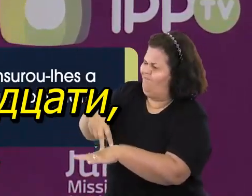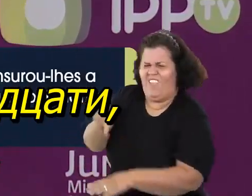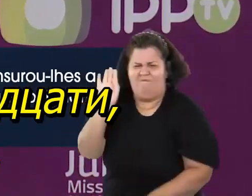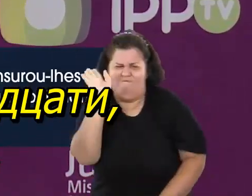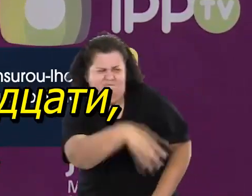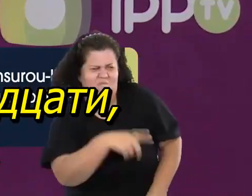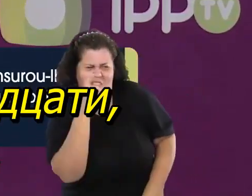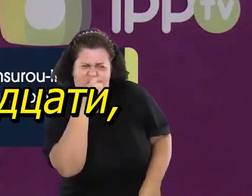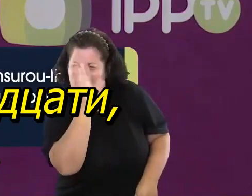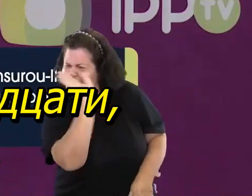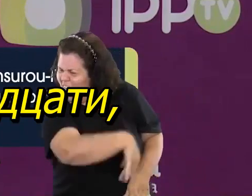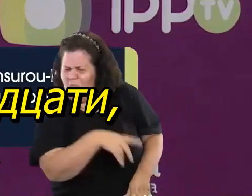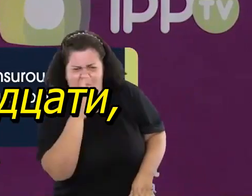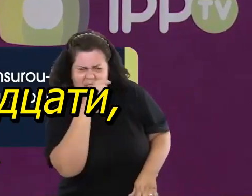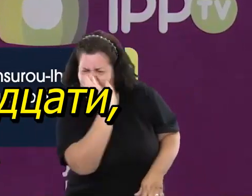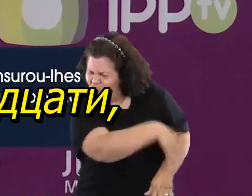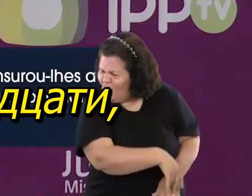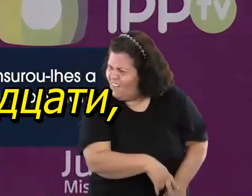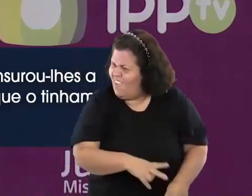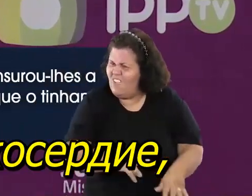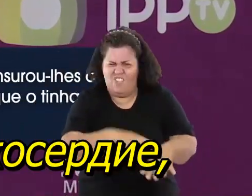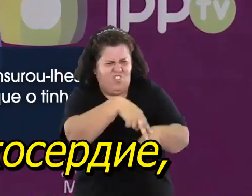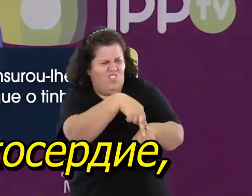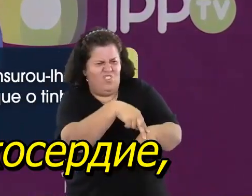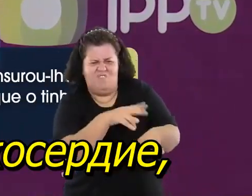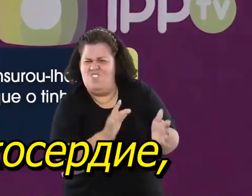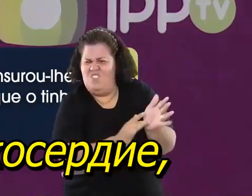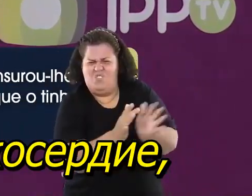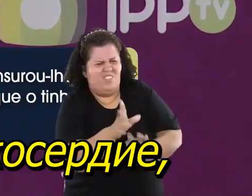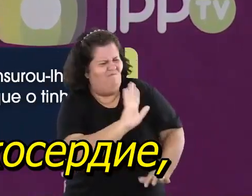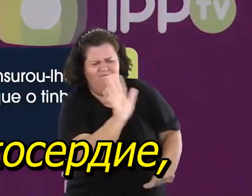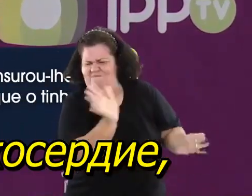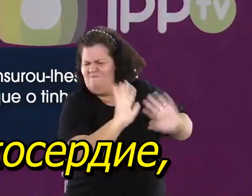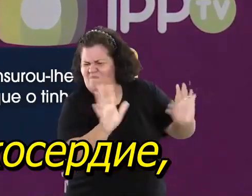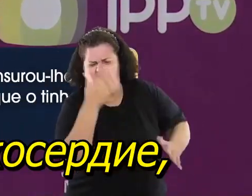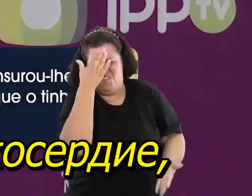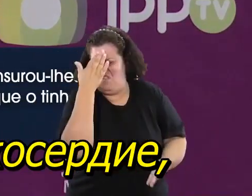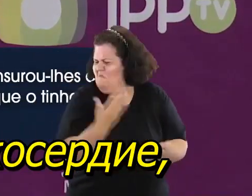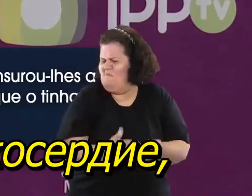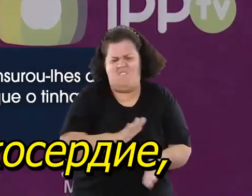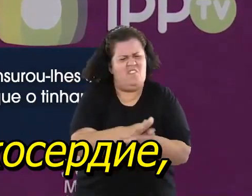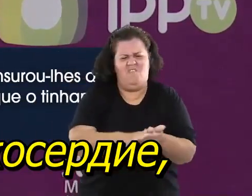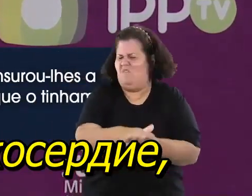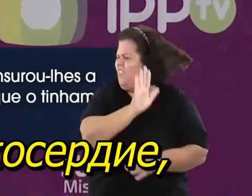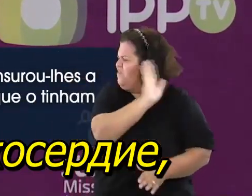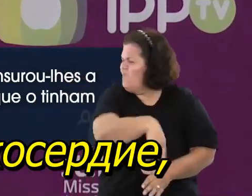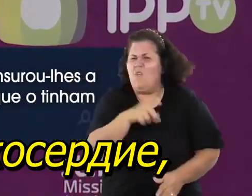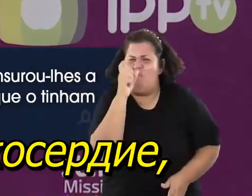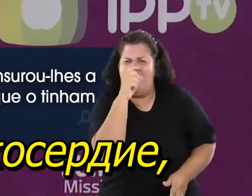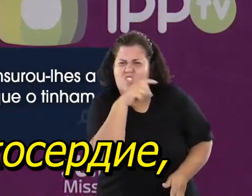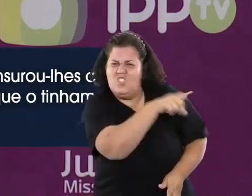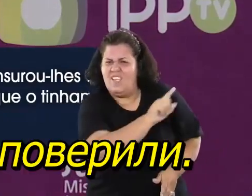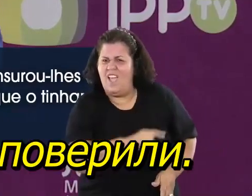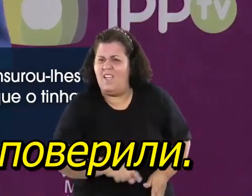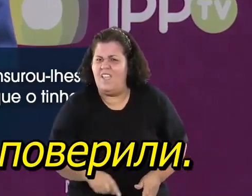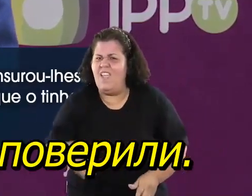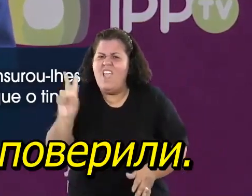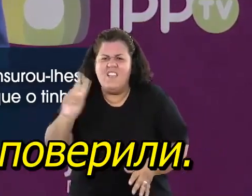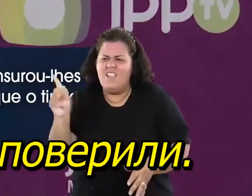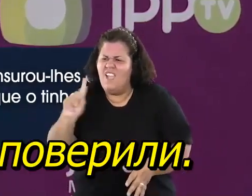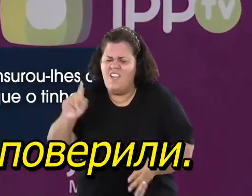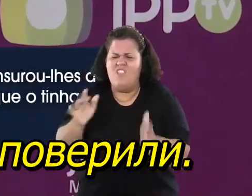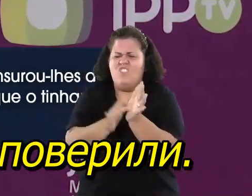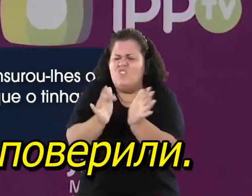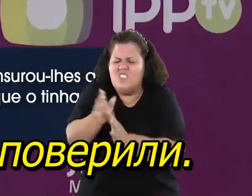apareceu Jesus aos 11, quando estavam à mesa, e censurou-lhes a incredulidade e dureza de coração, porque não